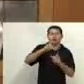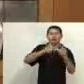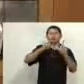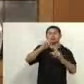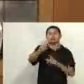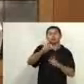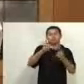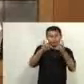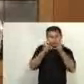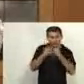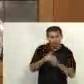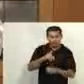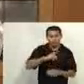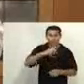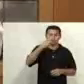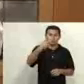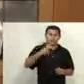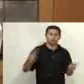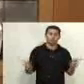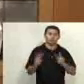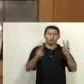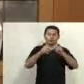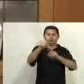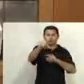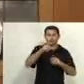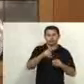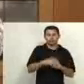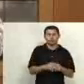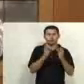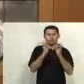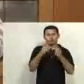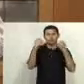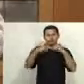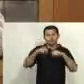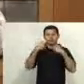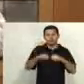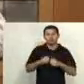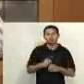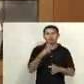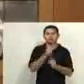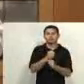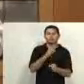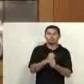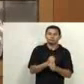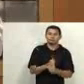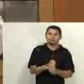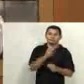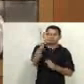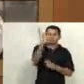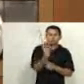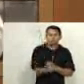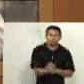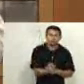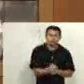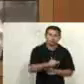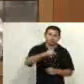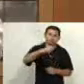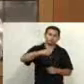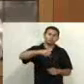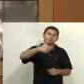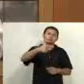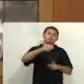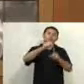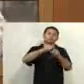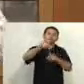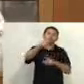vai perceber? Eu tenho dois valores de x, tá? Eu preciso calcular, então, a probabilidade dos valores de